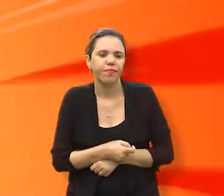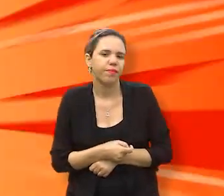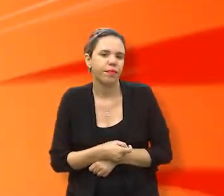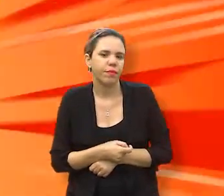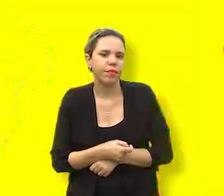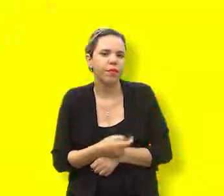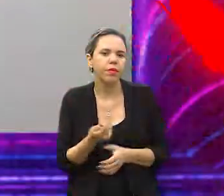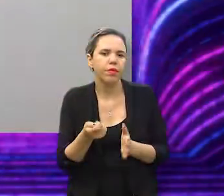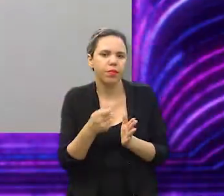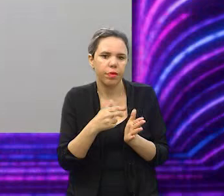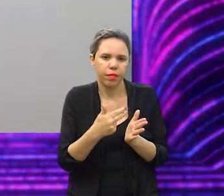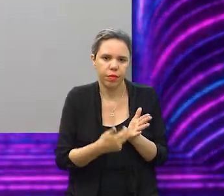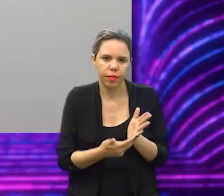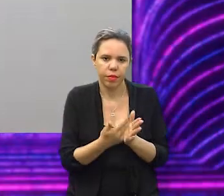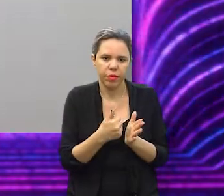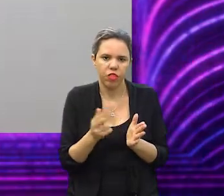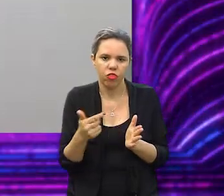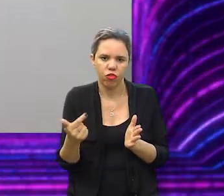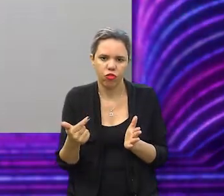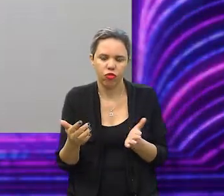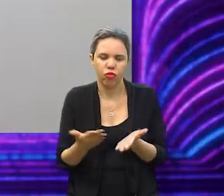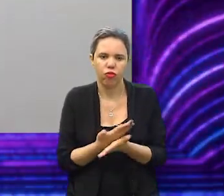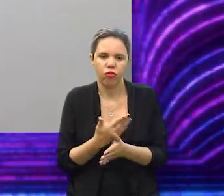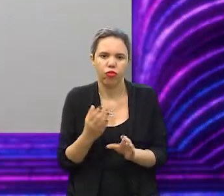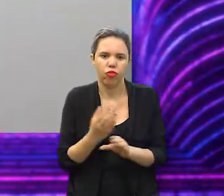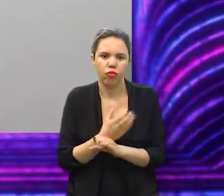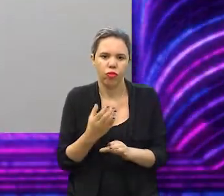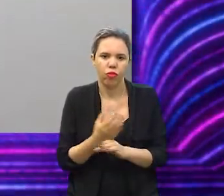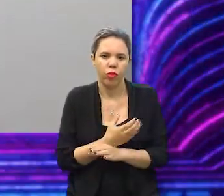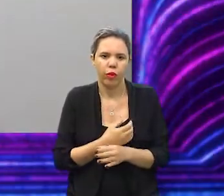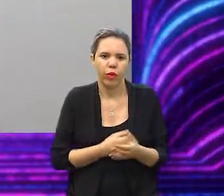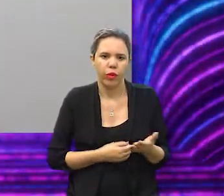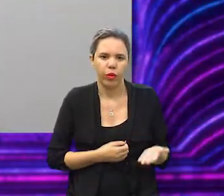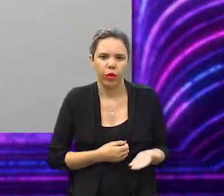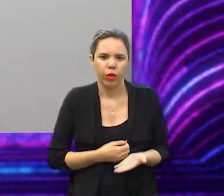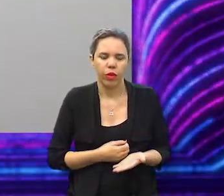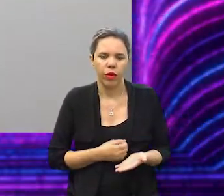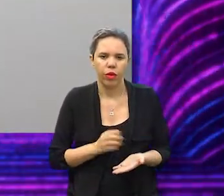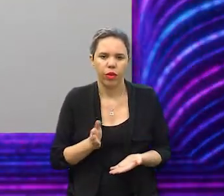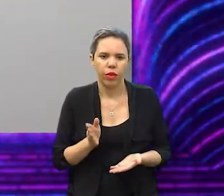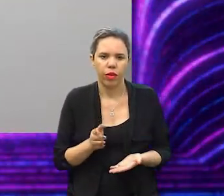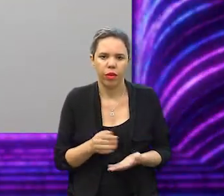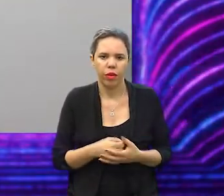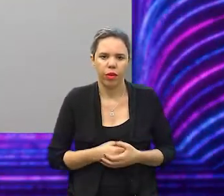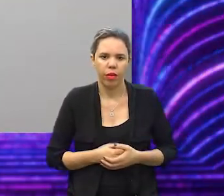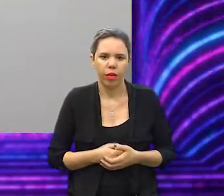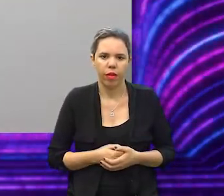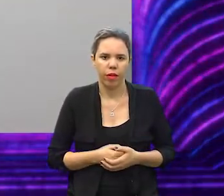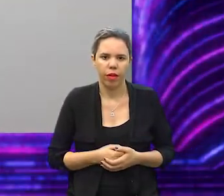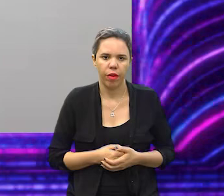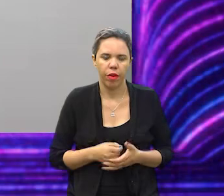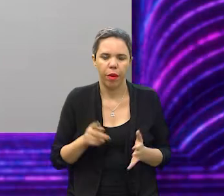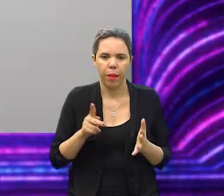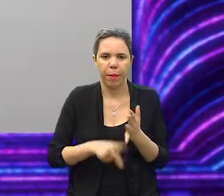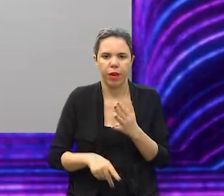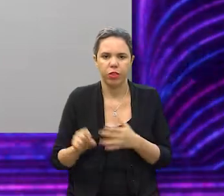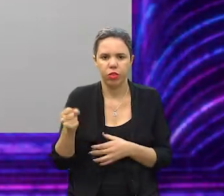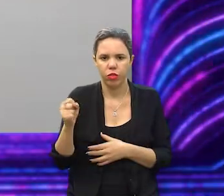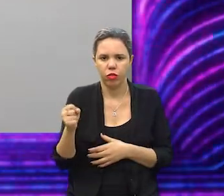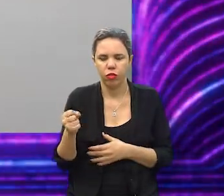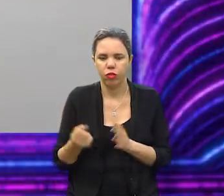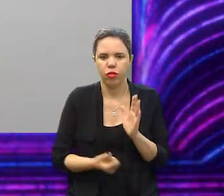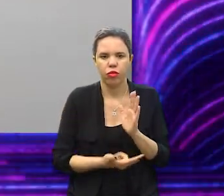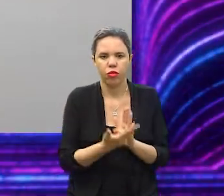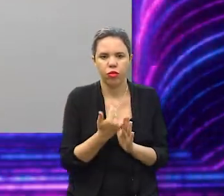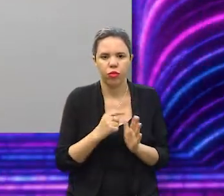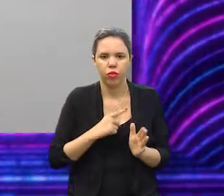estou escrevendo o volume 2, já está escrito, totalmente roteirizado. A gente já está na página 8 do desenho, vai ter